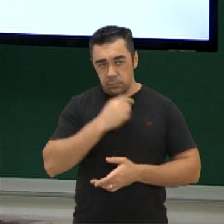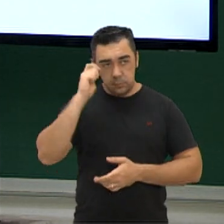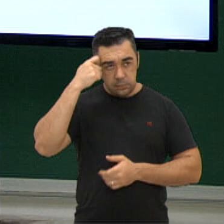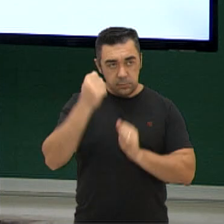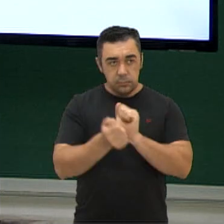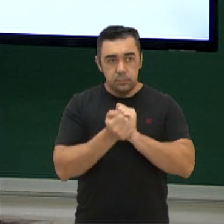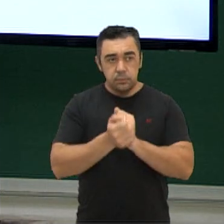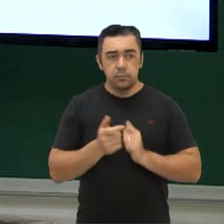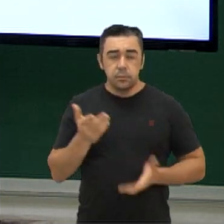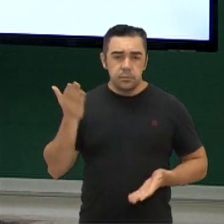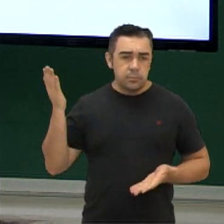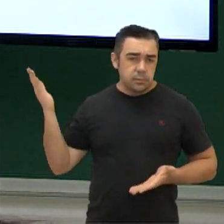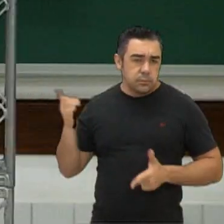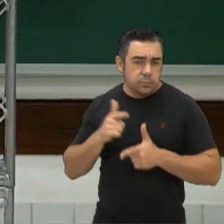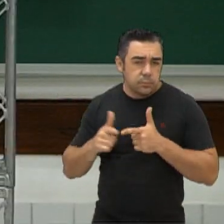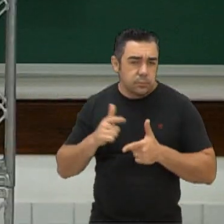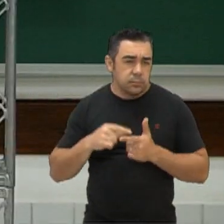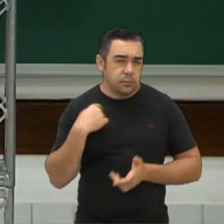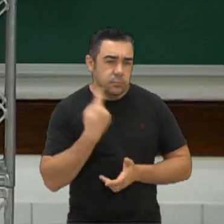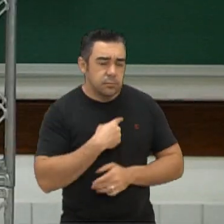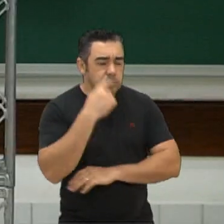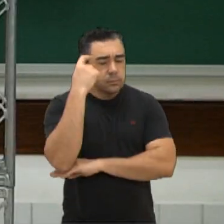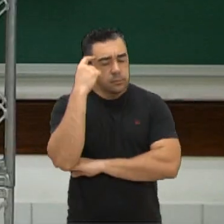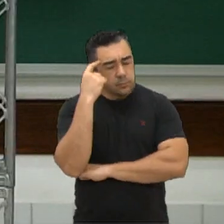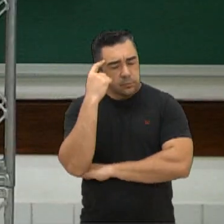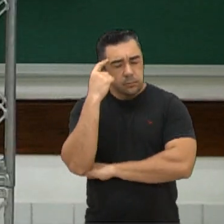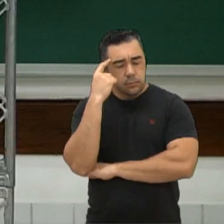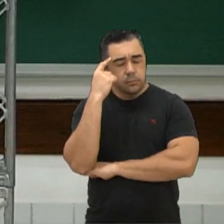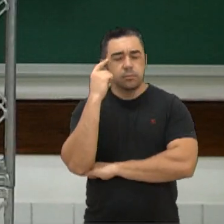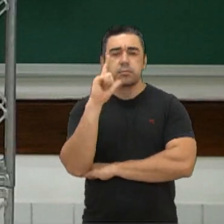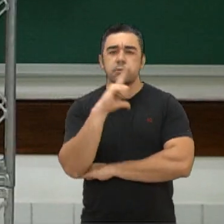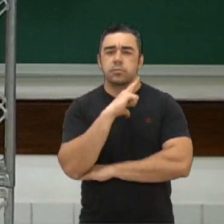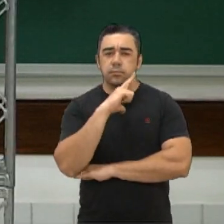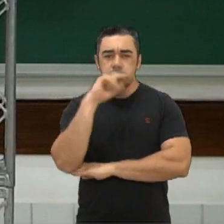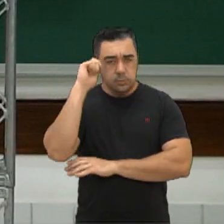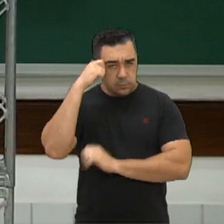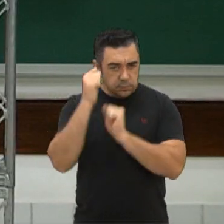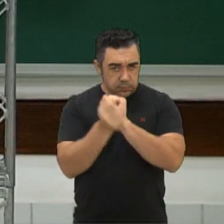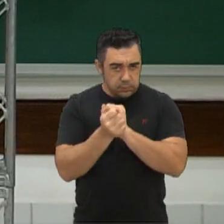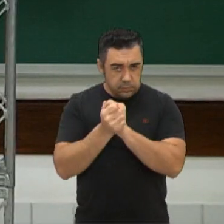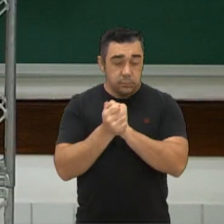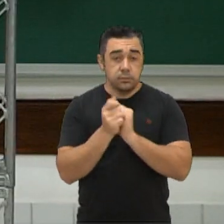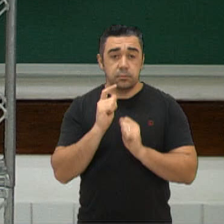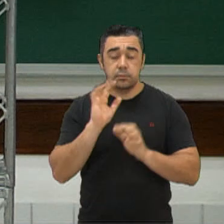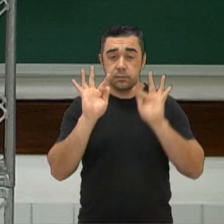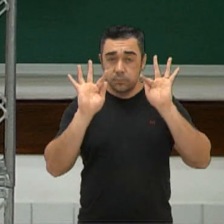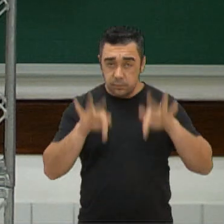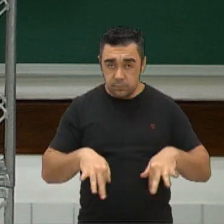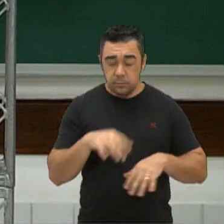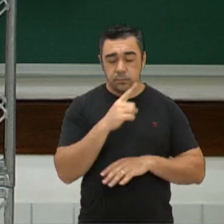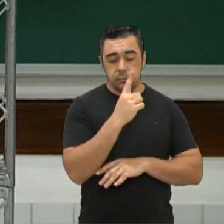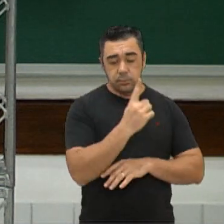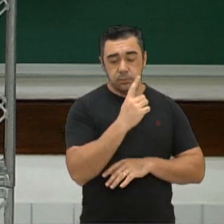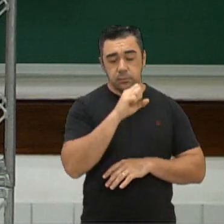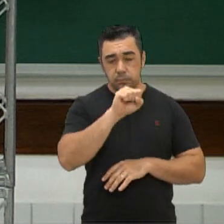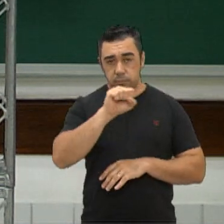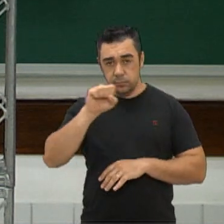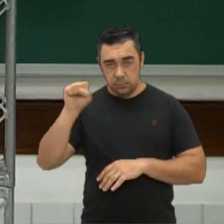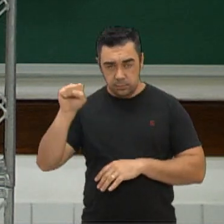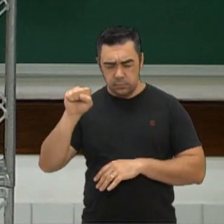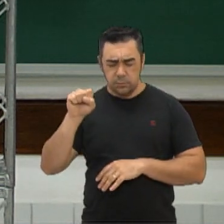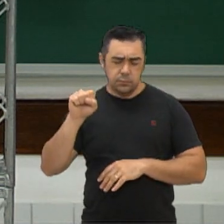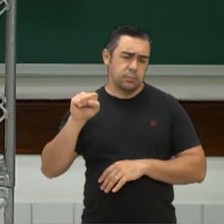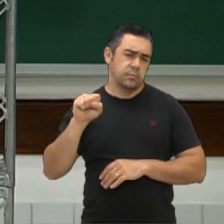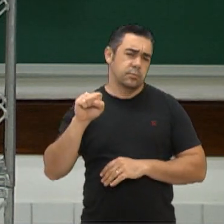essa problematização para vocês, para a gente pensar. A escravidão ela foi abolida do Brasil em 1888.